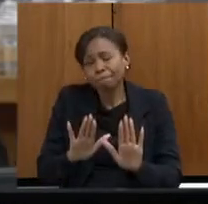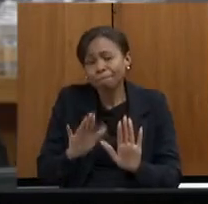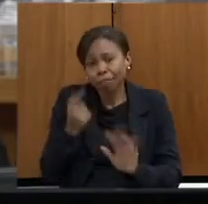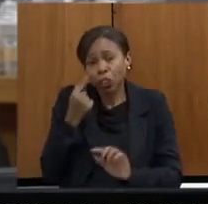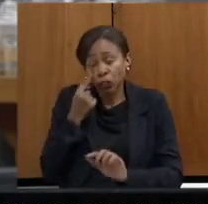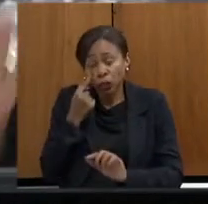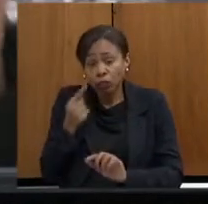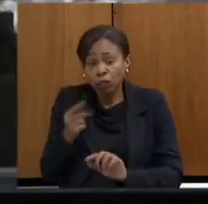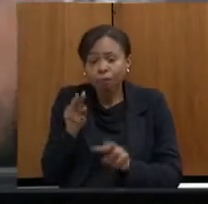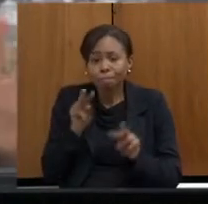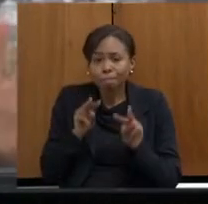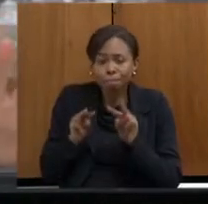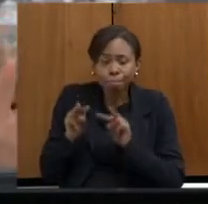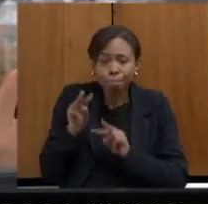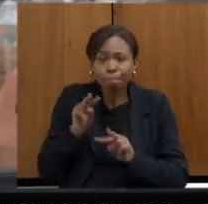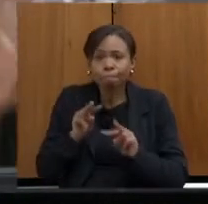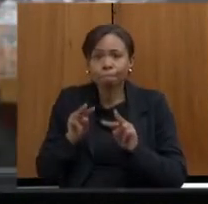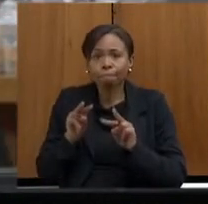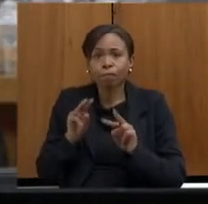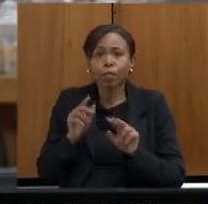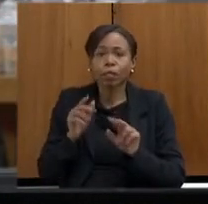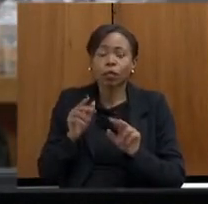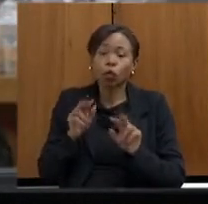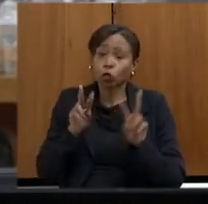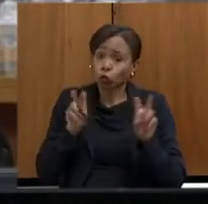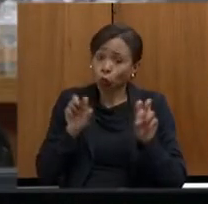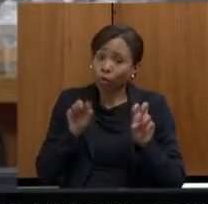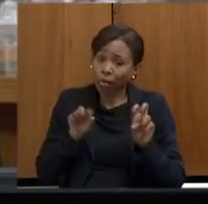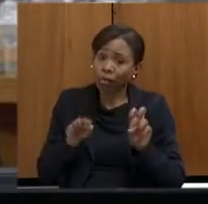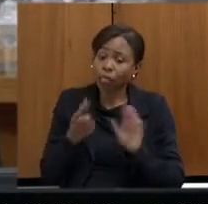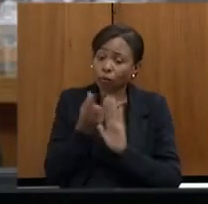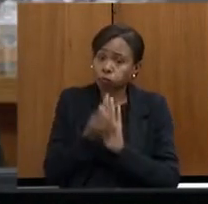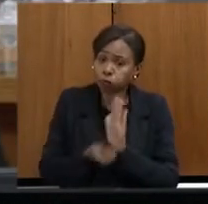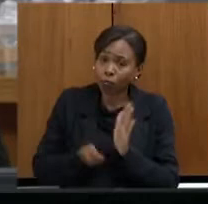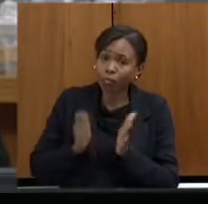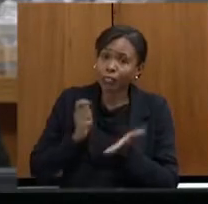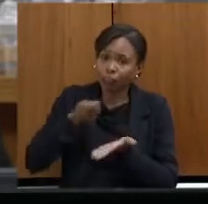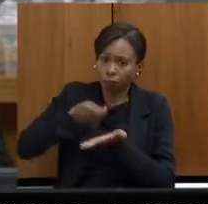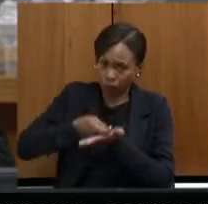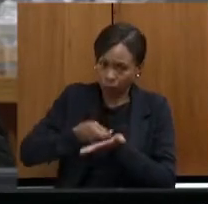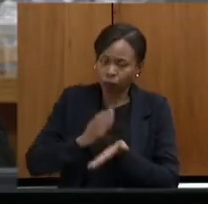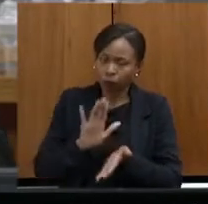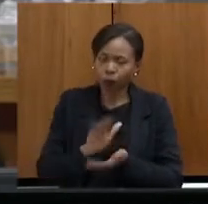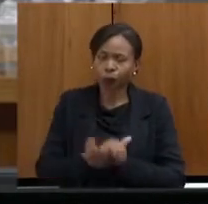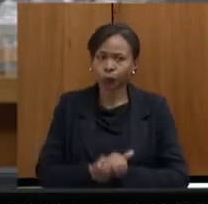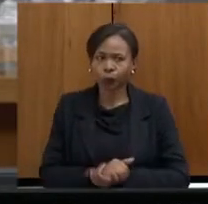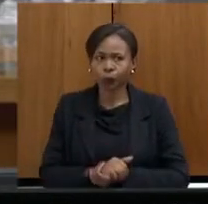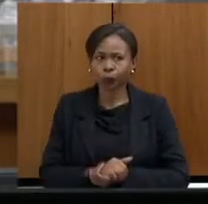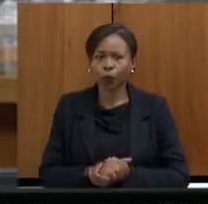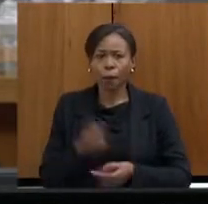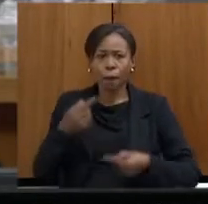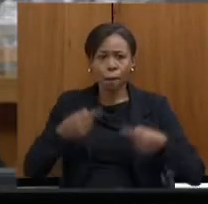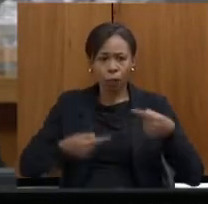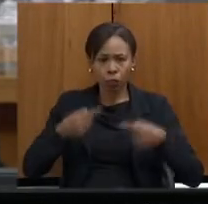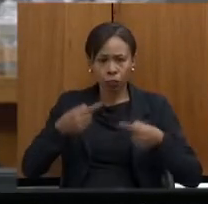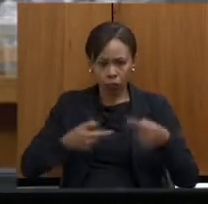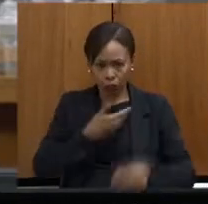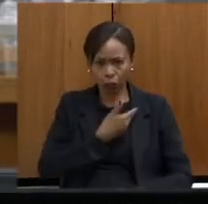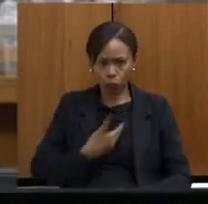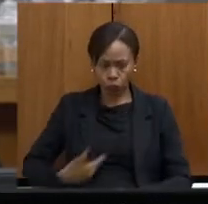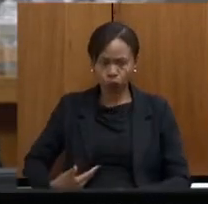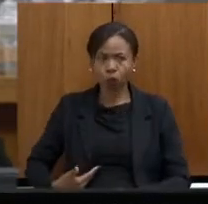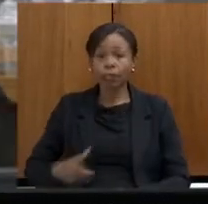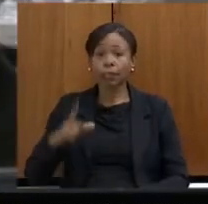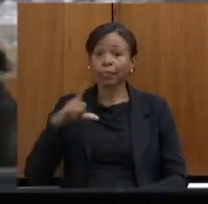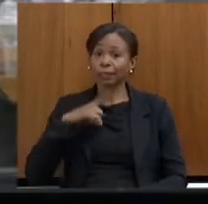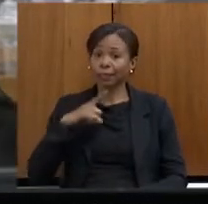olhando muito essa execução orçamentária. Quanto à política pública, eu acho que nós temos aqui